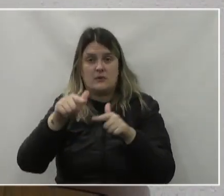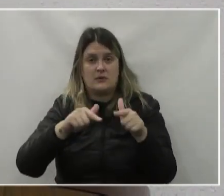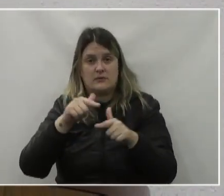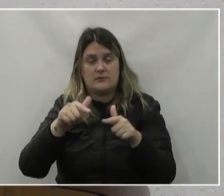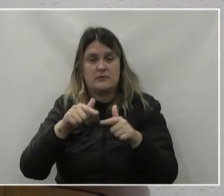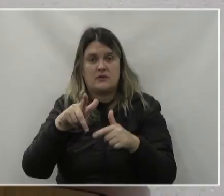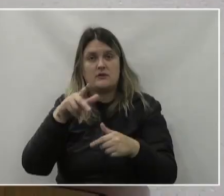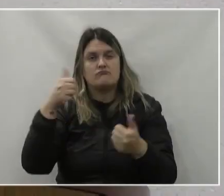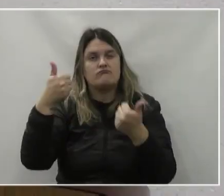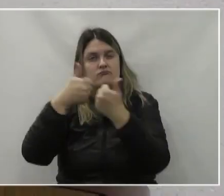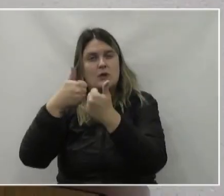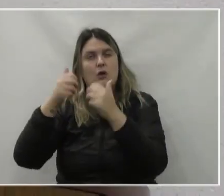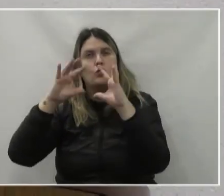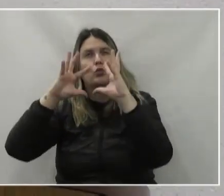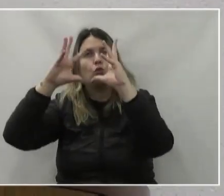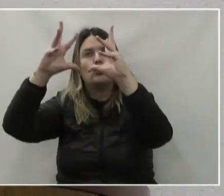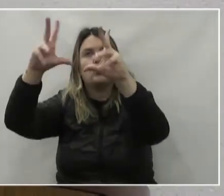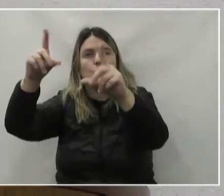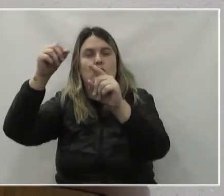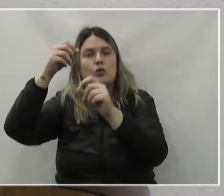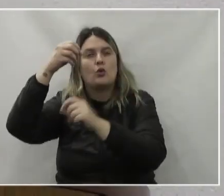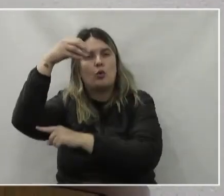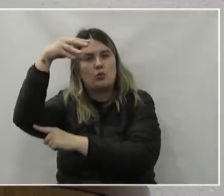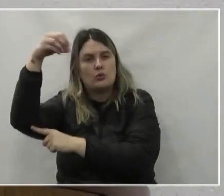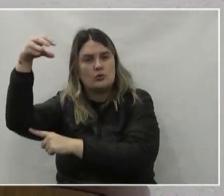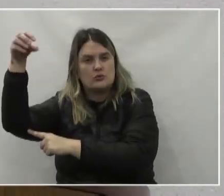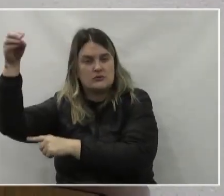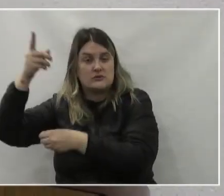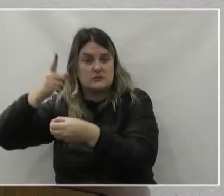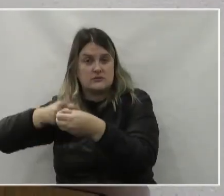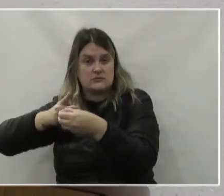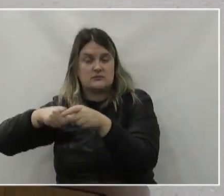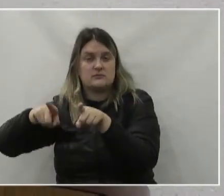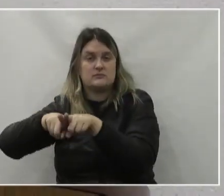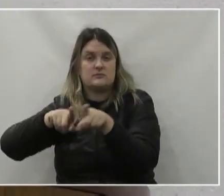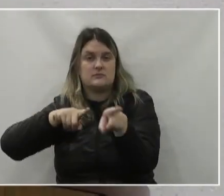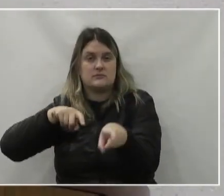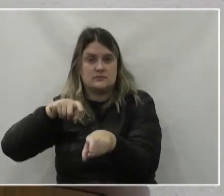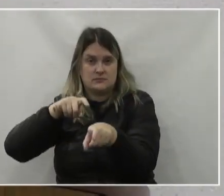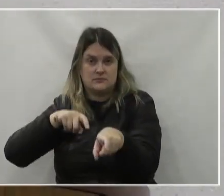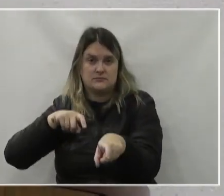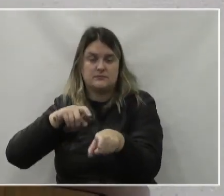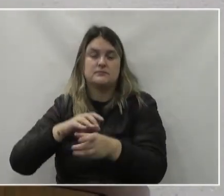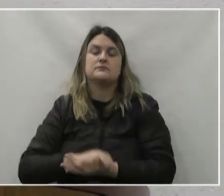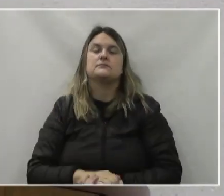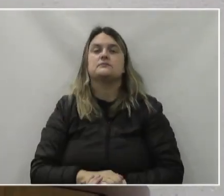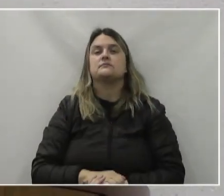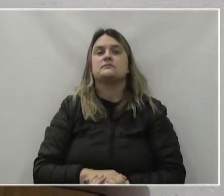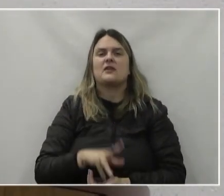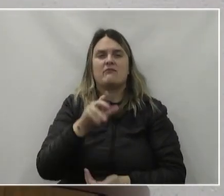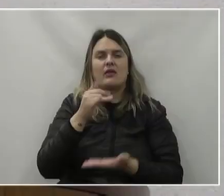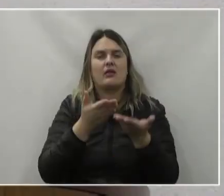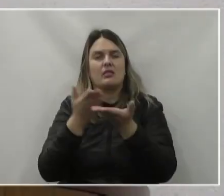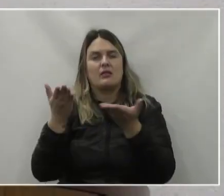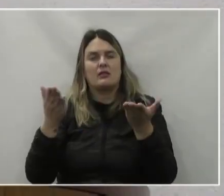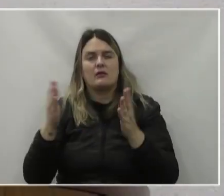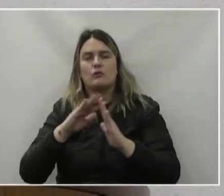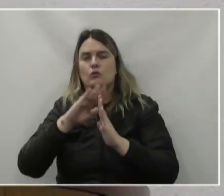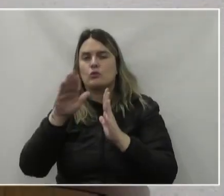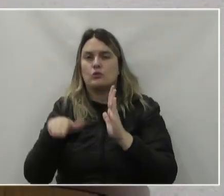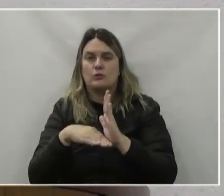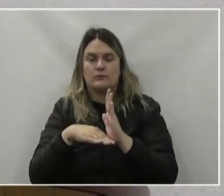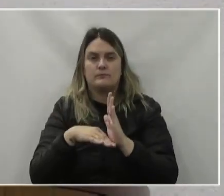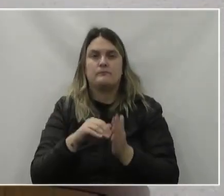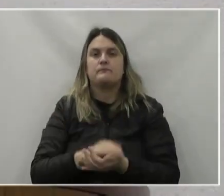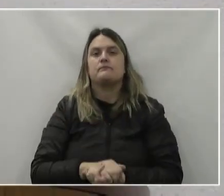a substituição, então, do todo o nosso parque de iluminação pública, aí sim, atendendo todas as necessidades que nós temos. Acho